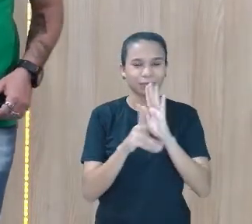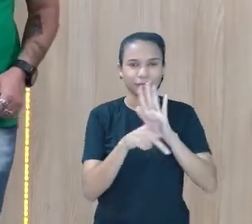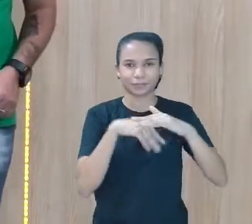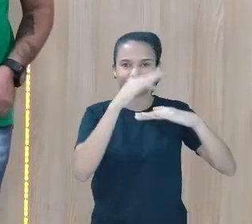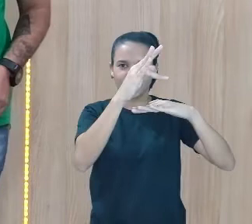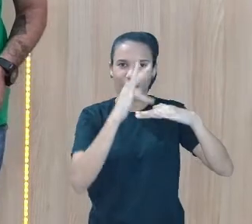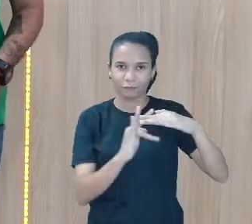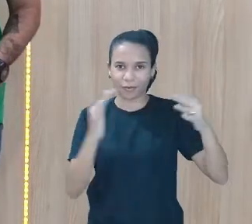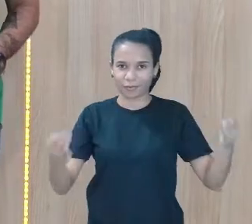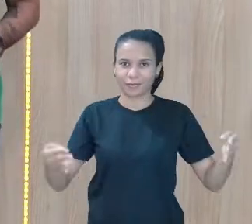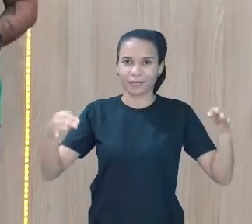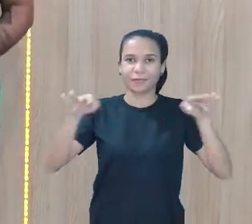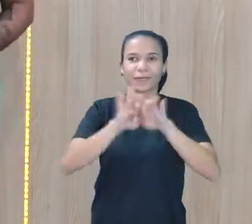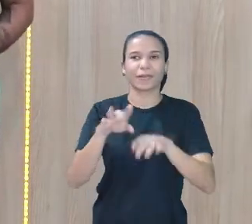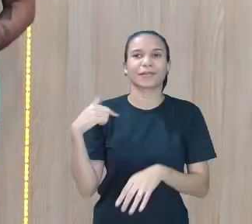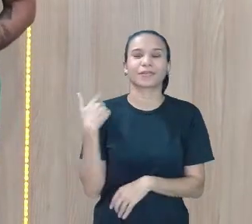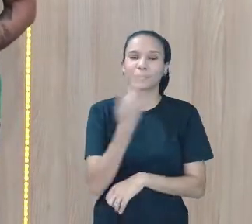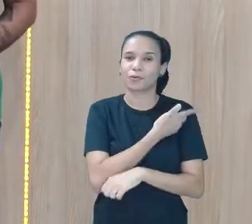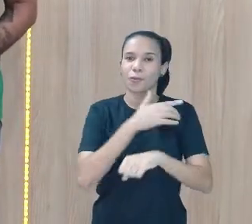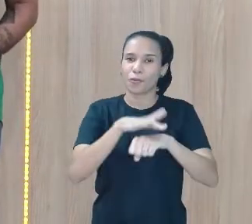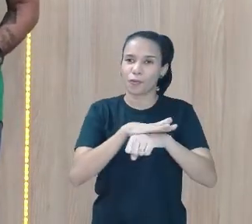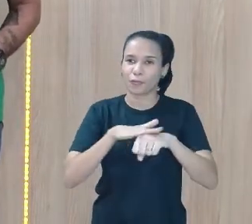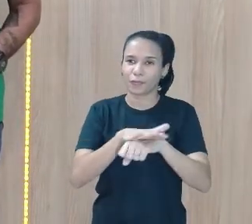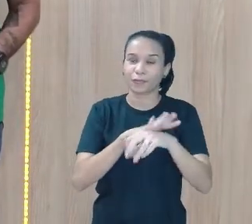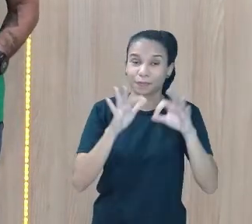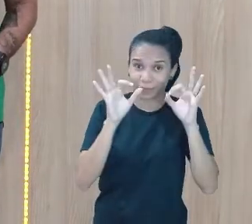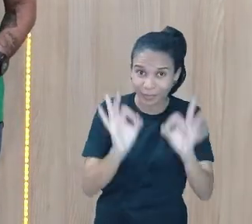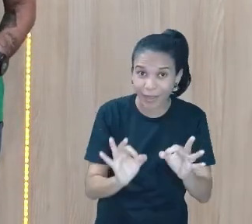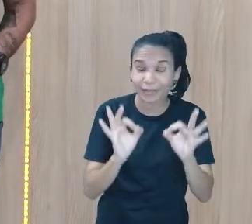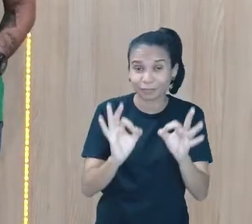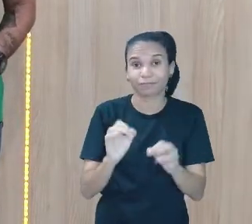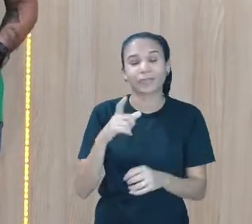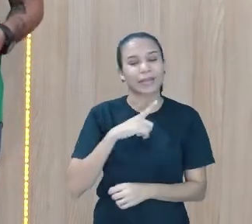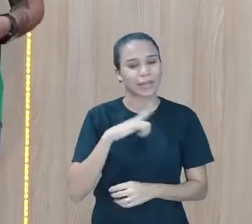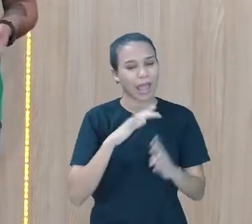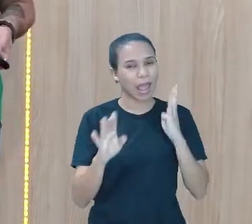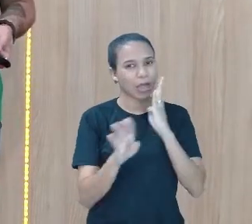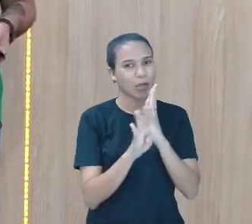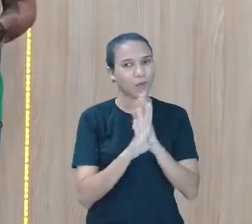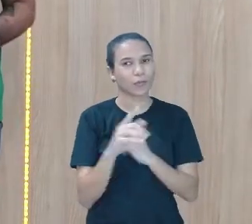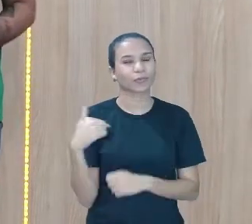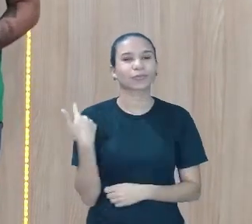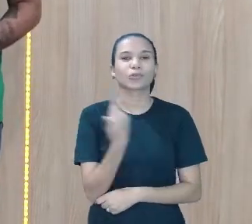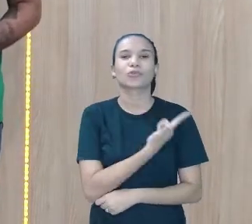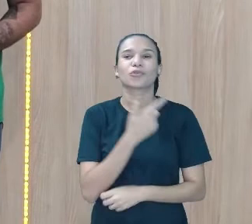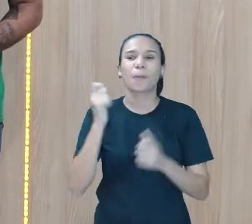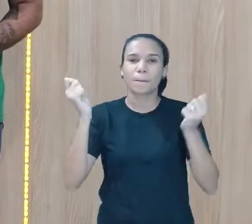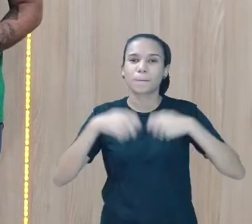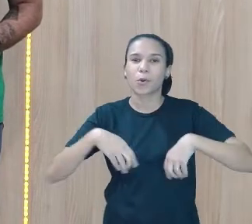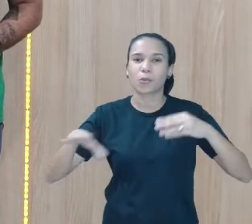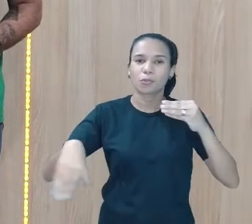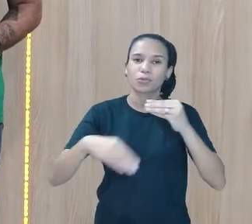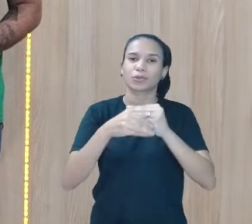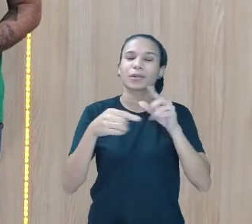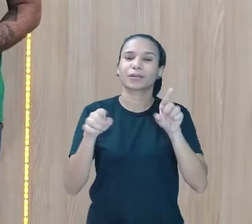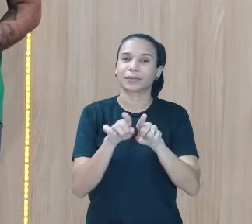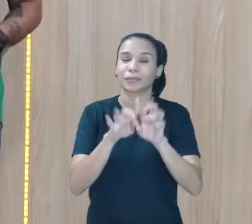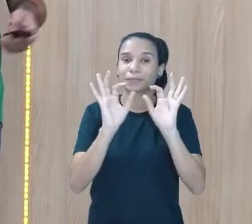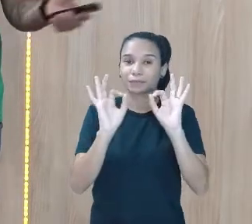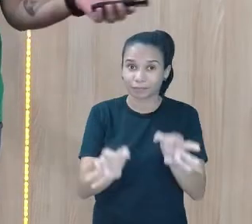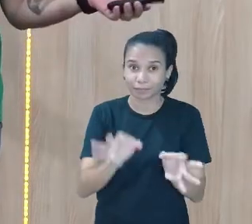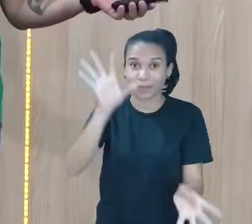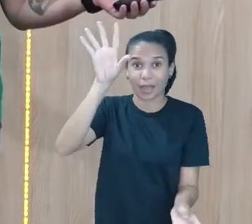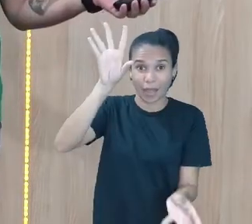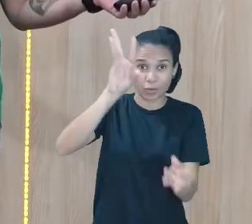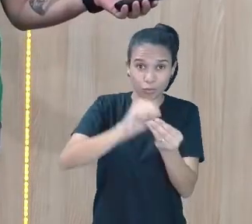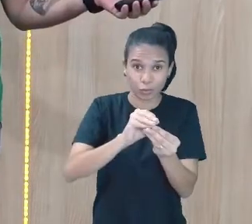fração equivalente que a gente falou, tá certo? Então, acha ali aquele ponto e a gente também pode colocar em ordem, tá bom?